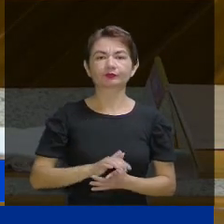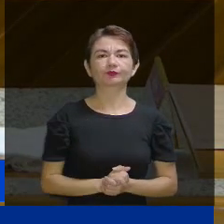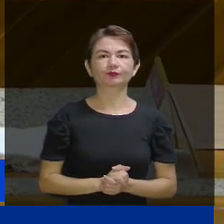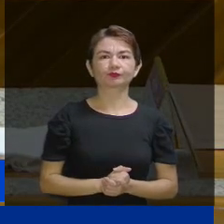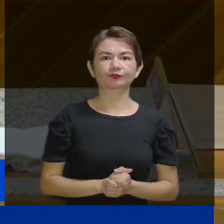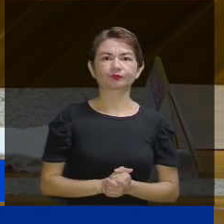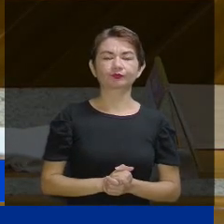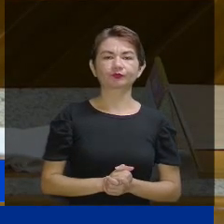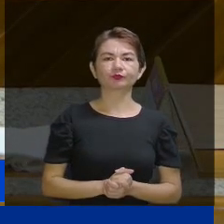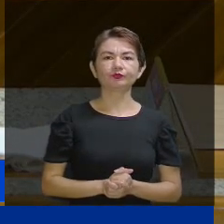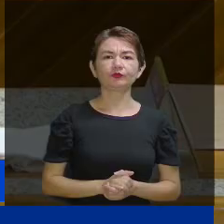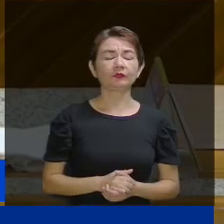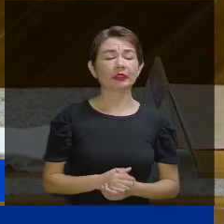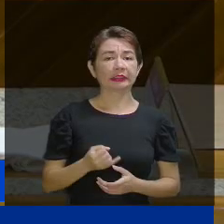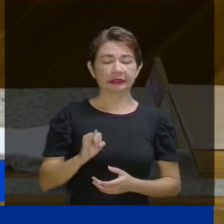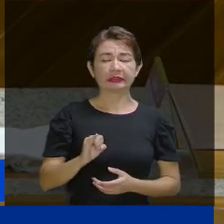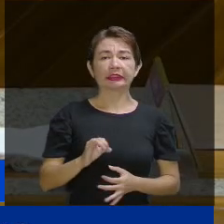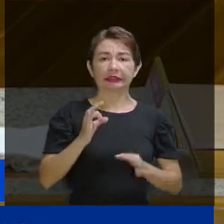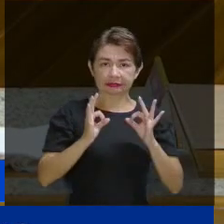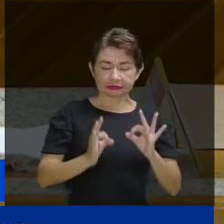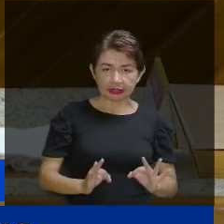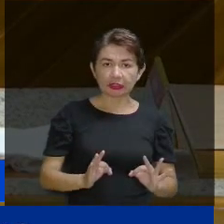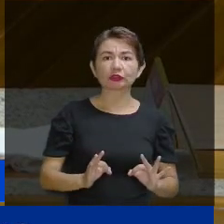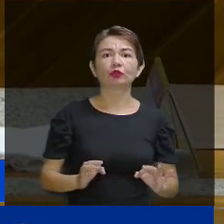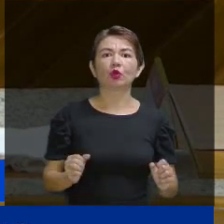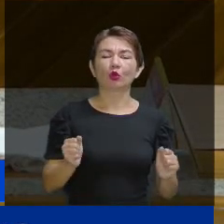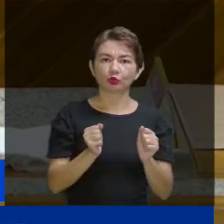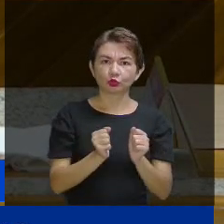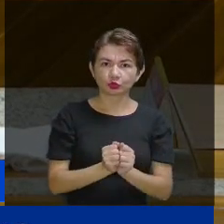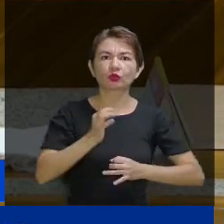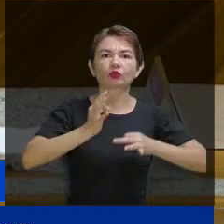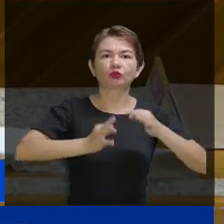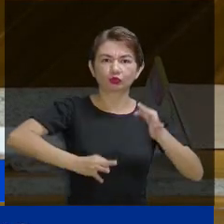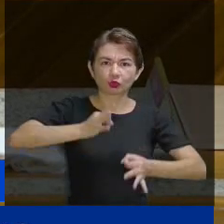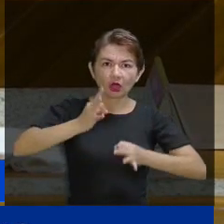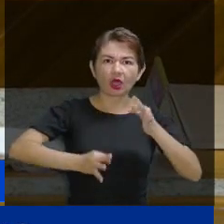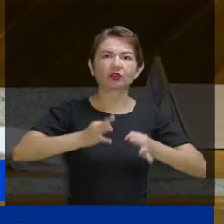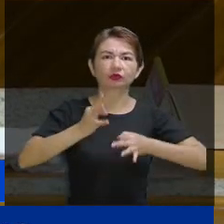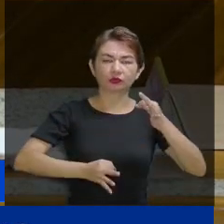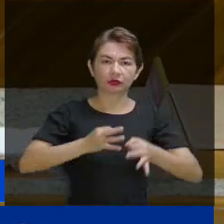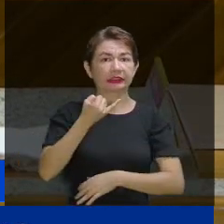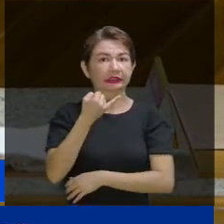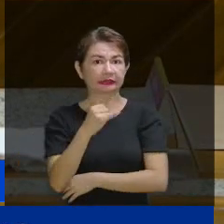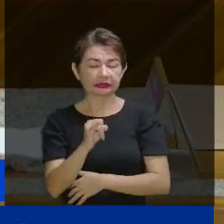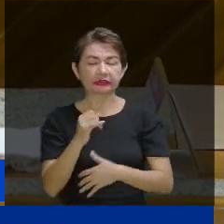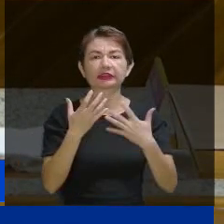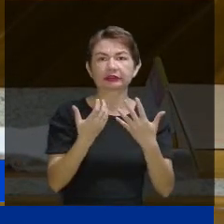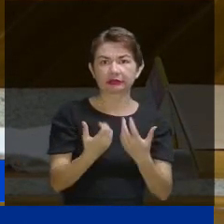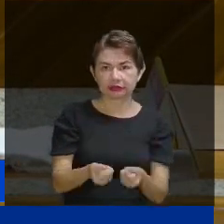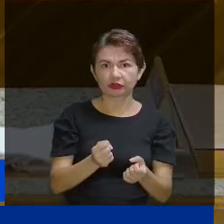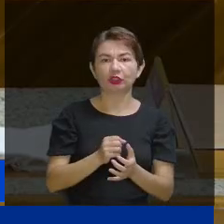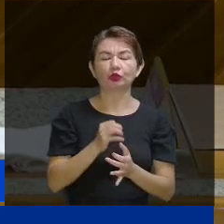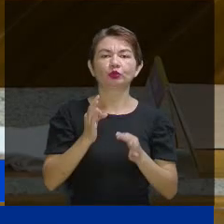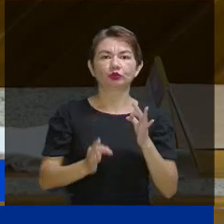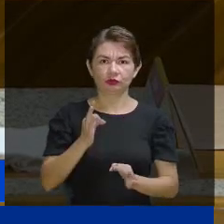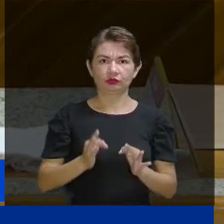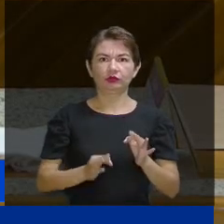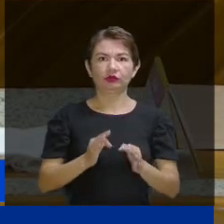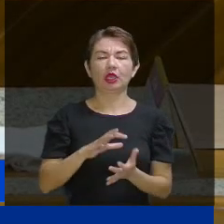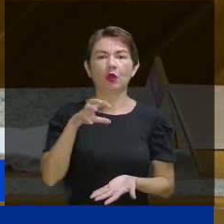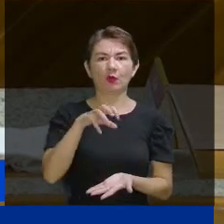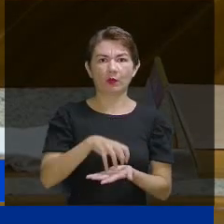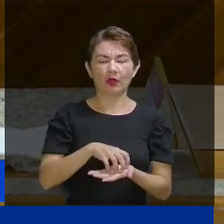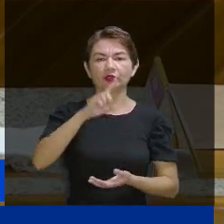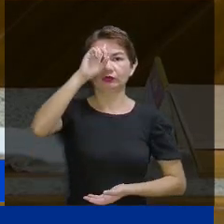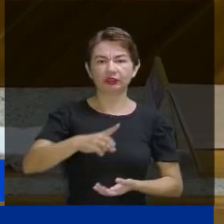suprida tais situações ser julgado junto com, eventualmente, se acolhido e vier a ser julgado o